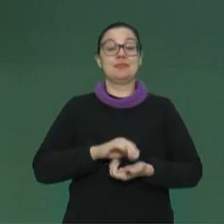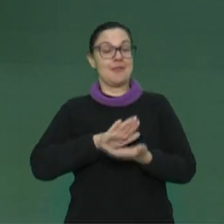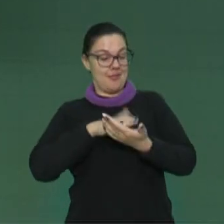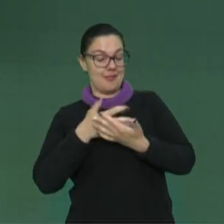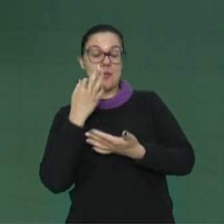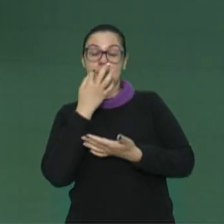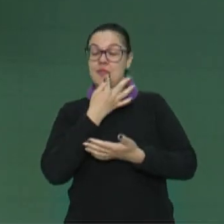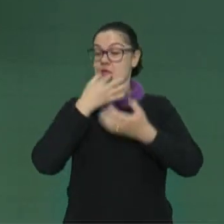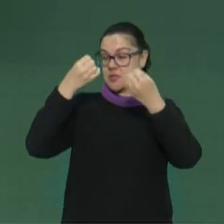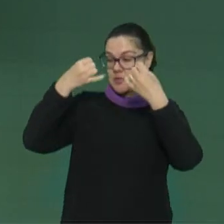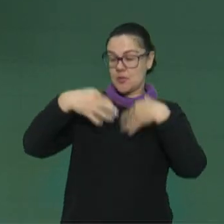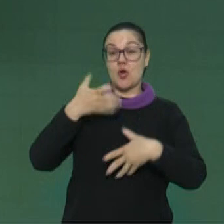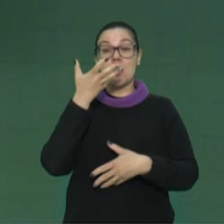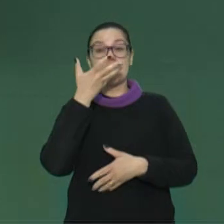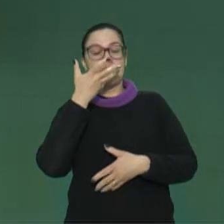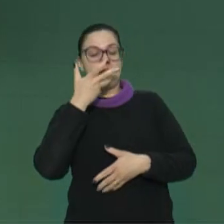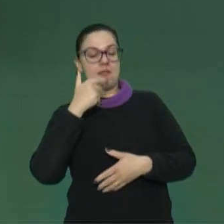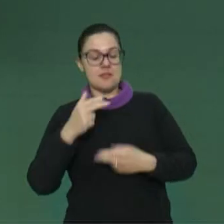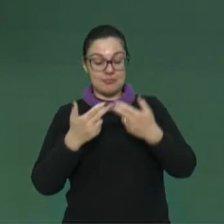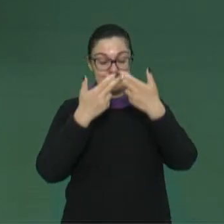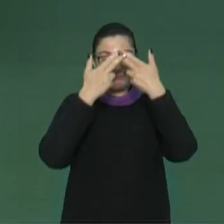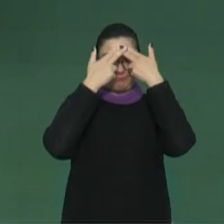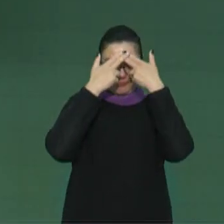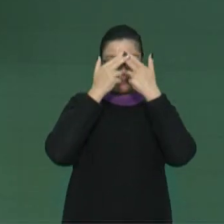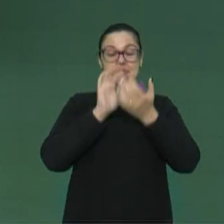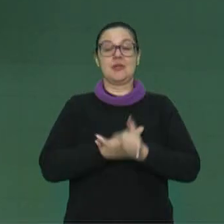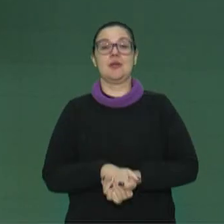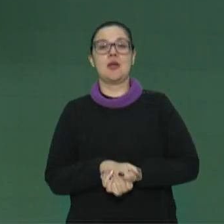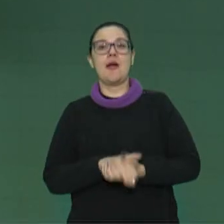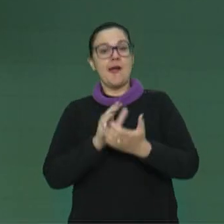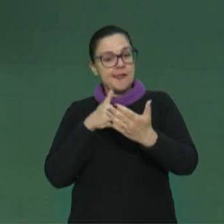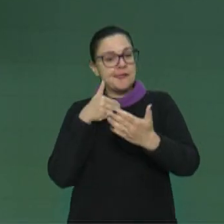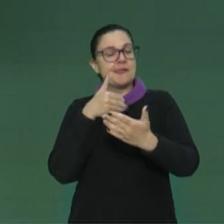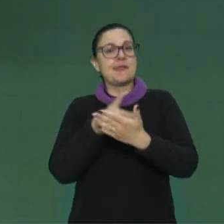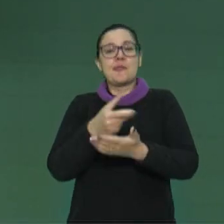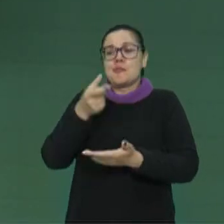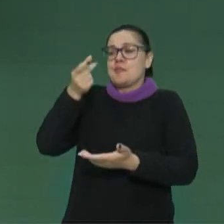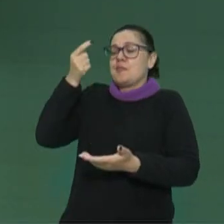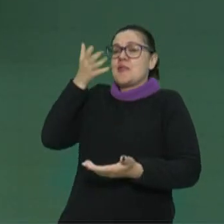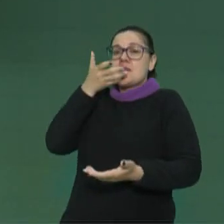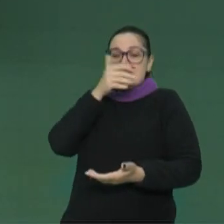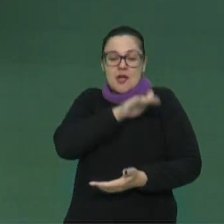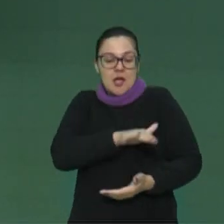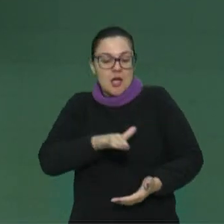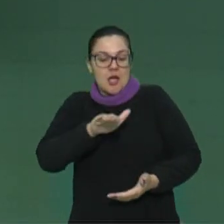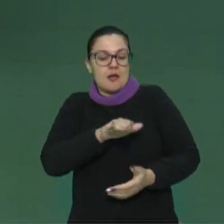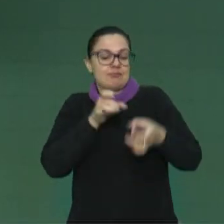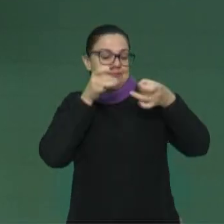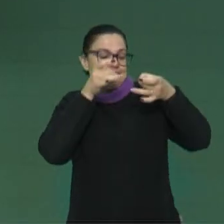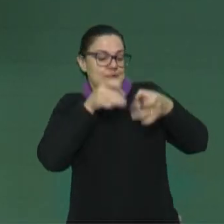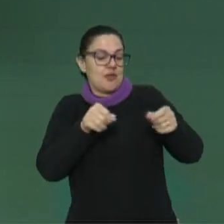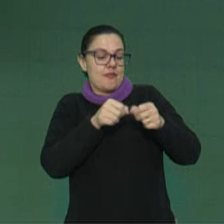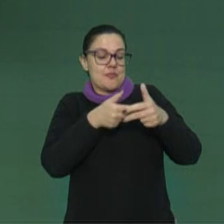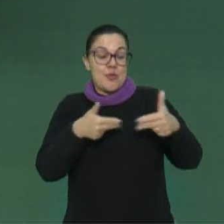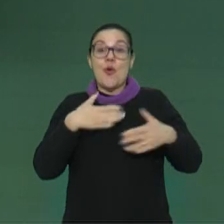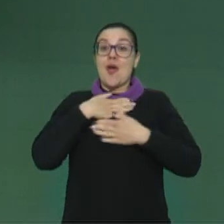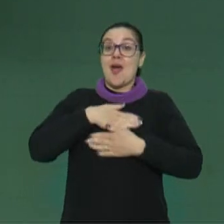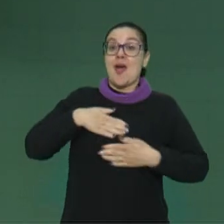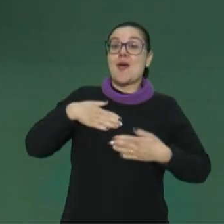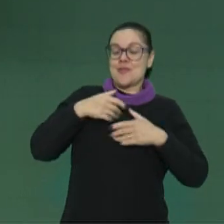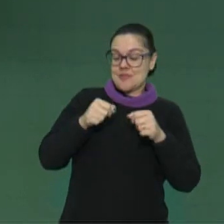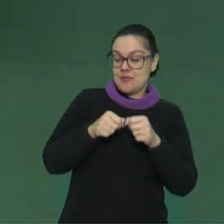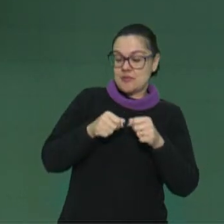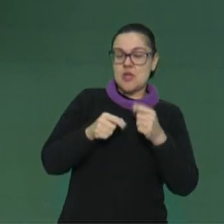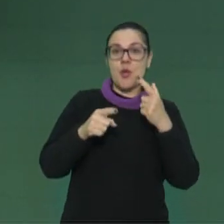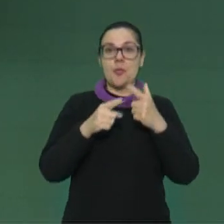intérprete contou que ela sofreu um trauma e aí, desde aquele tempo, ela deixou de fazer algo que ela gostava de